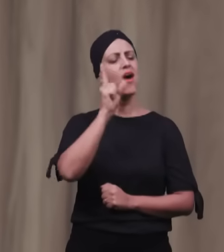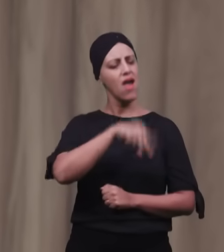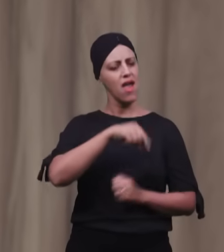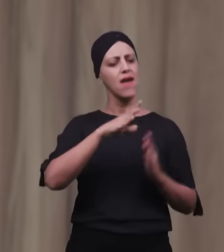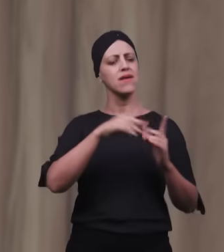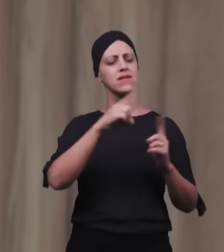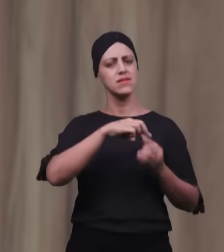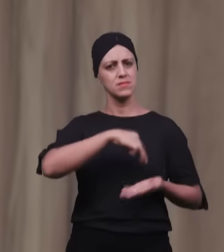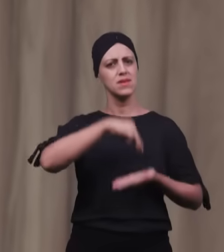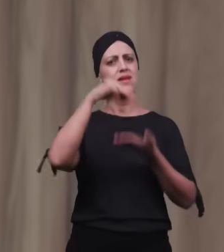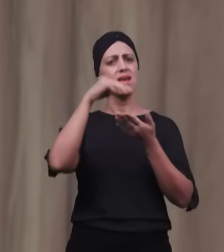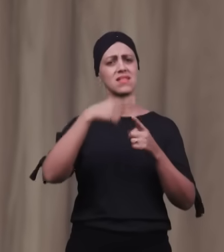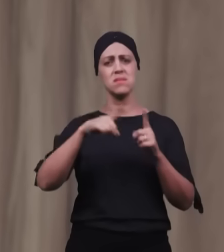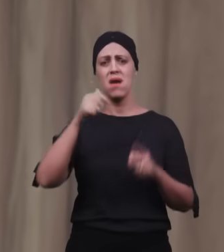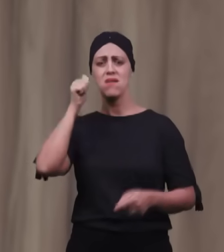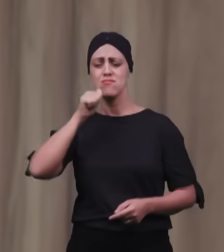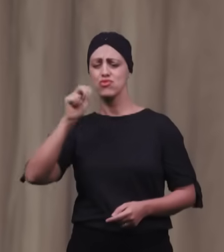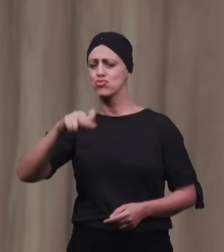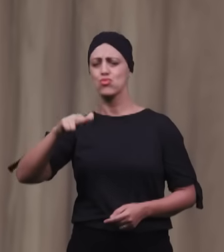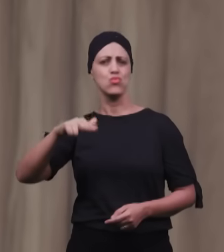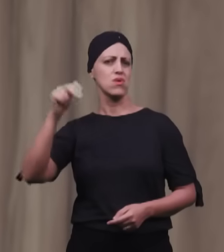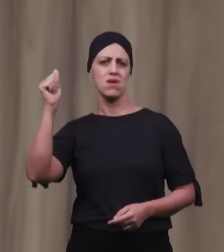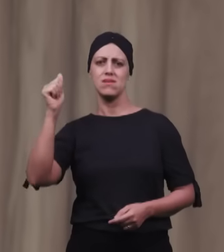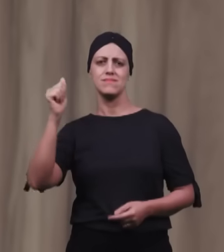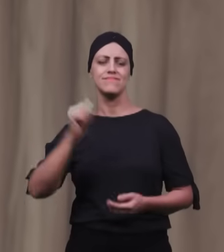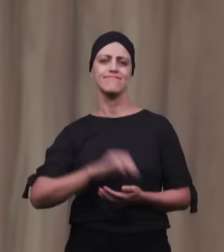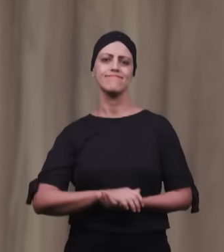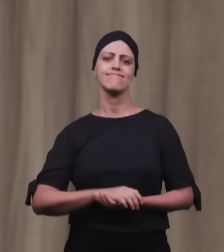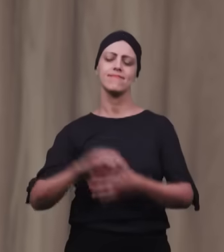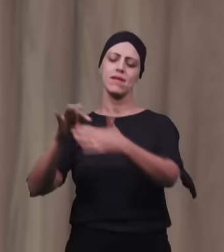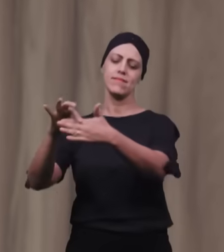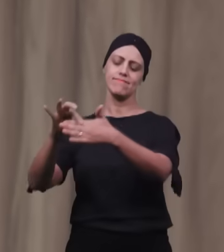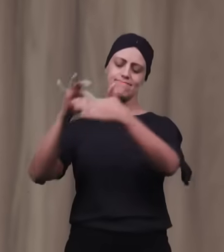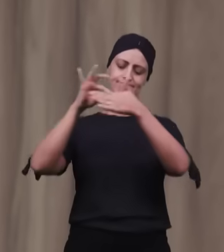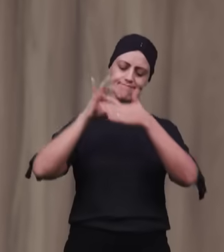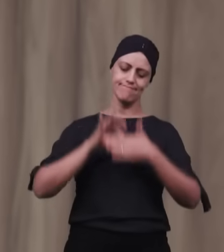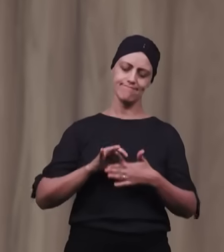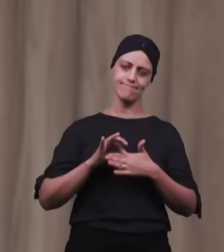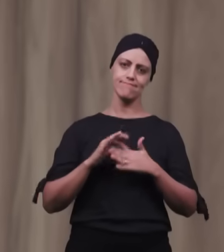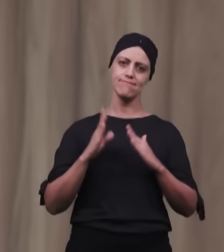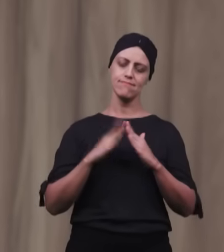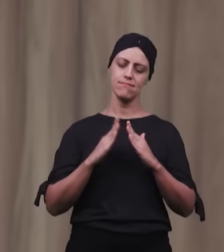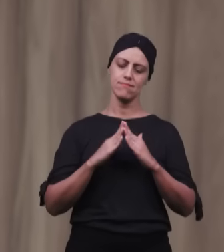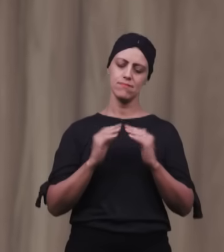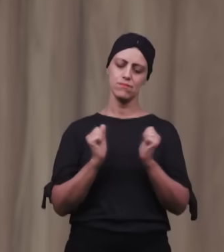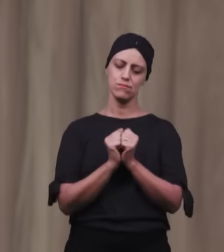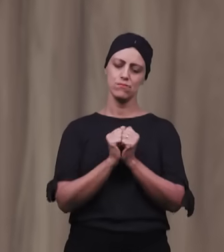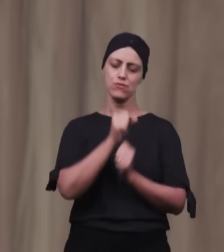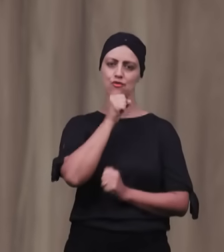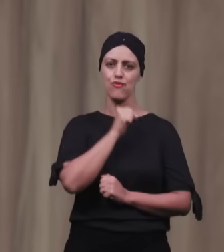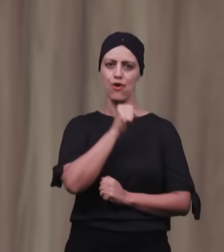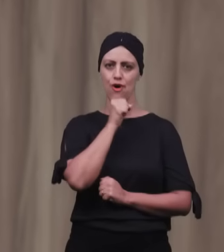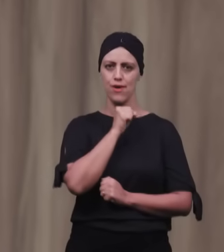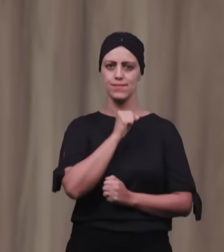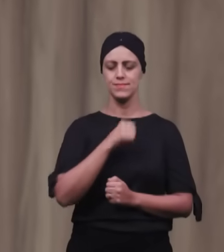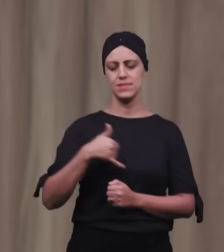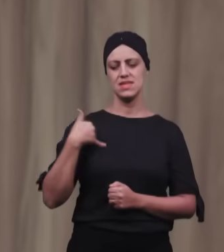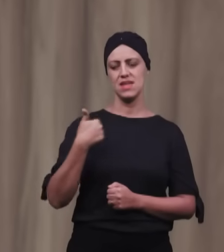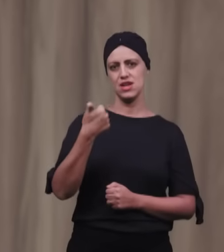tinha ido nem os pais então alguém trouxe essa menina de 10 anos para morar com avó